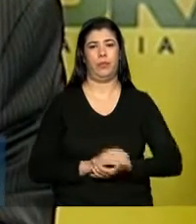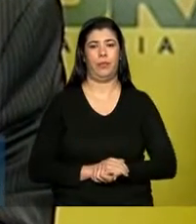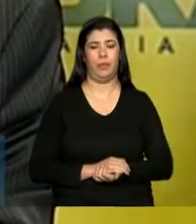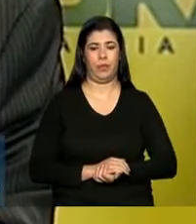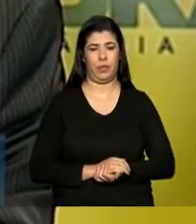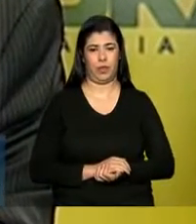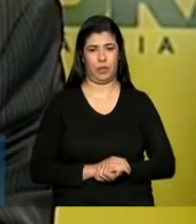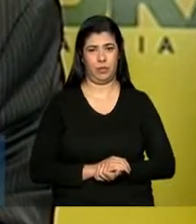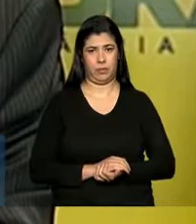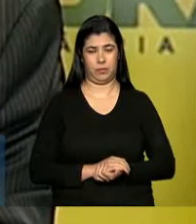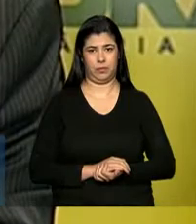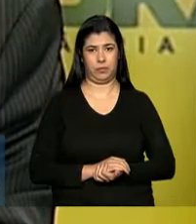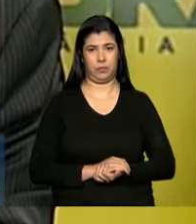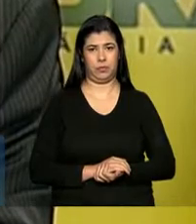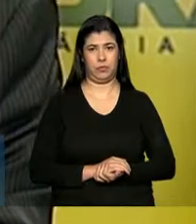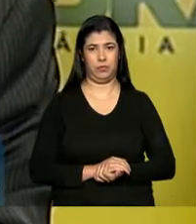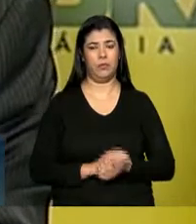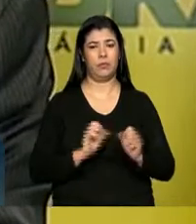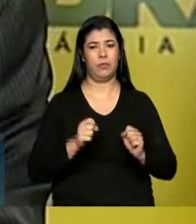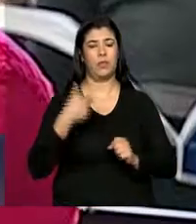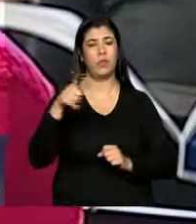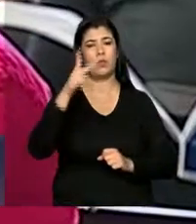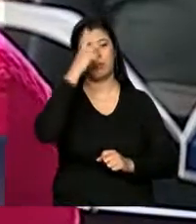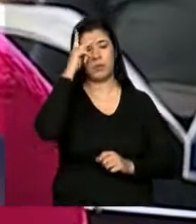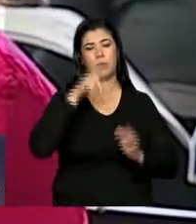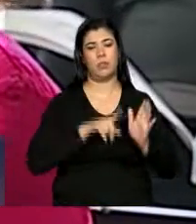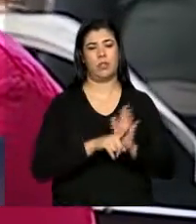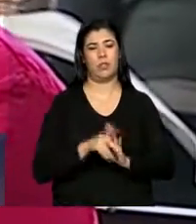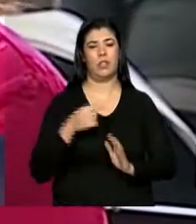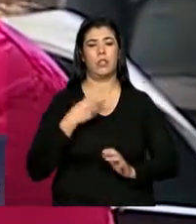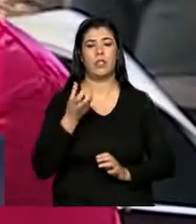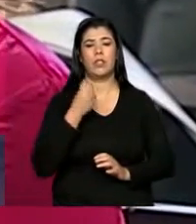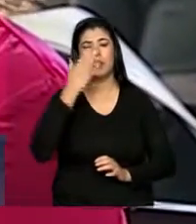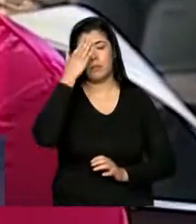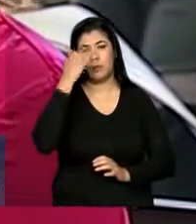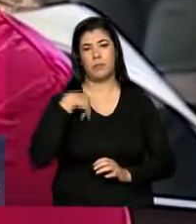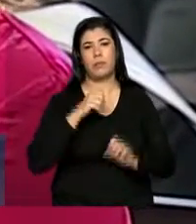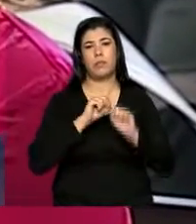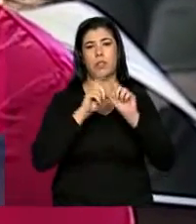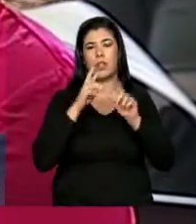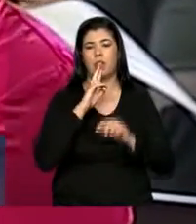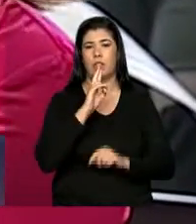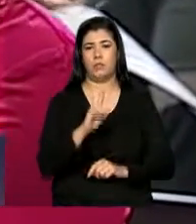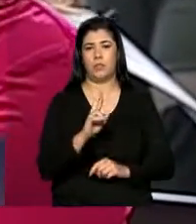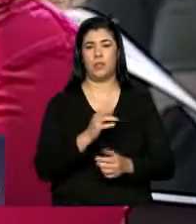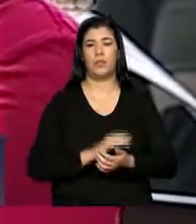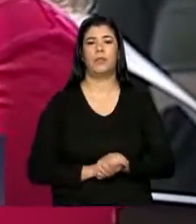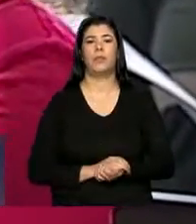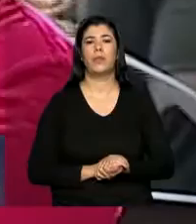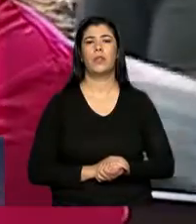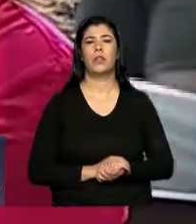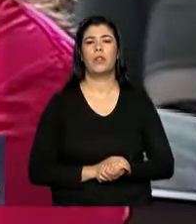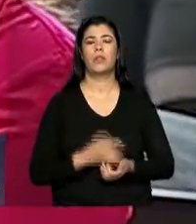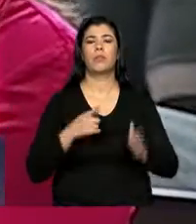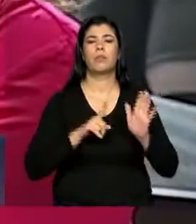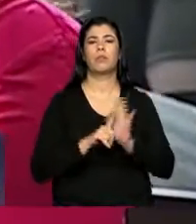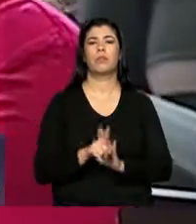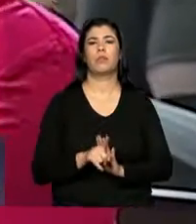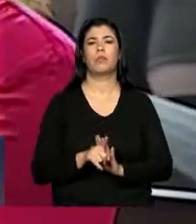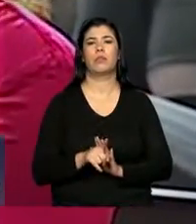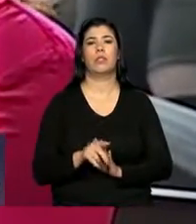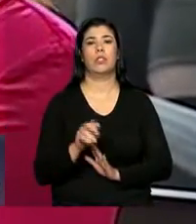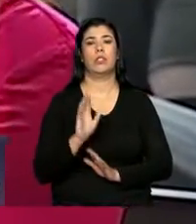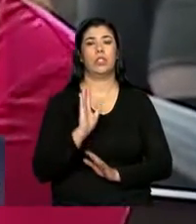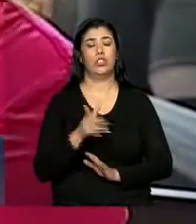para complementar isso. Depois você deixa outra pessoa falar também. Claro, com certeza. Só para complementar, para ficar completa a resposta. Claro. Quando isso já